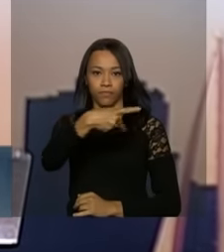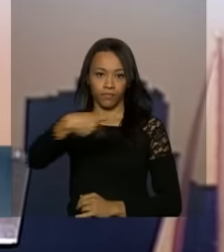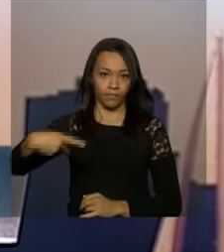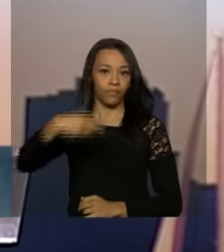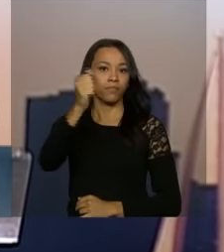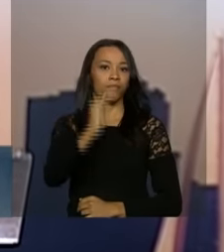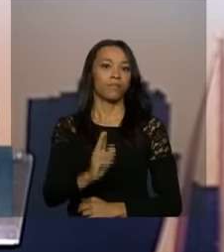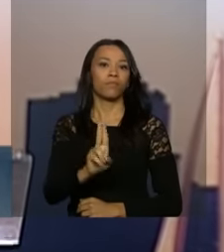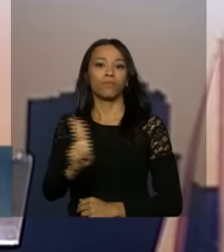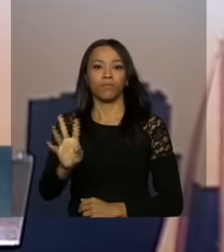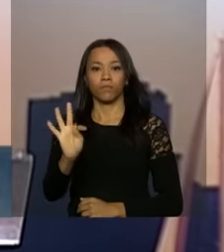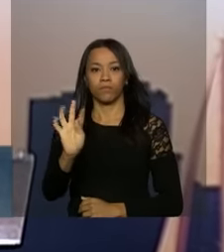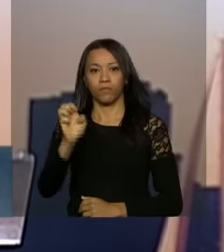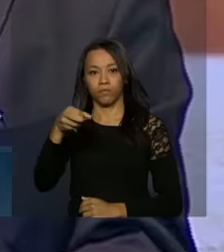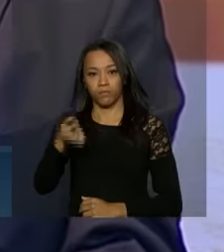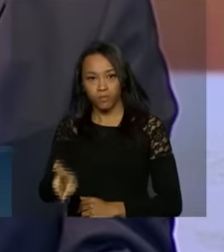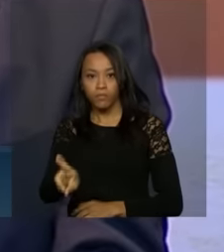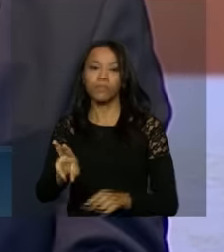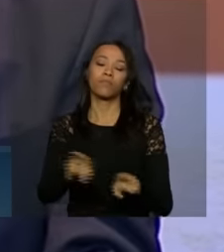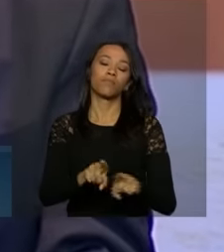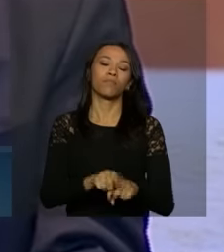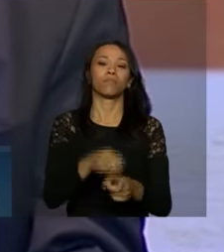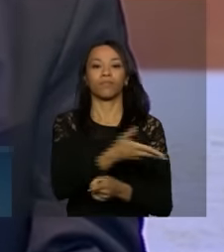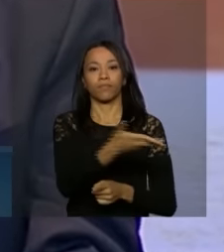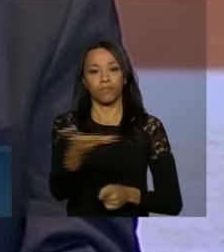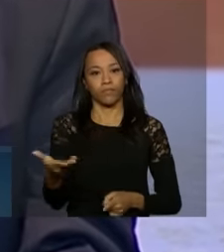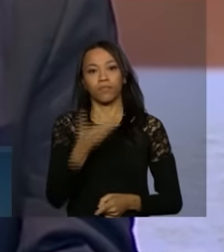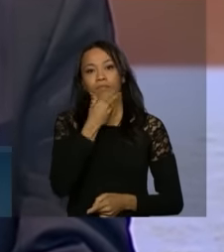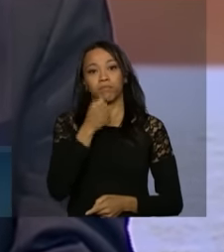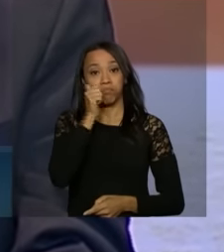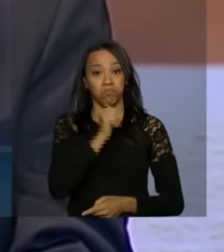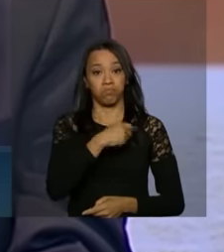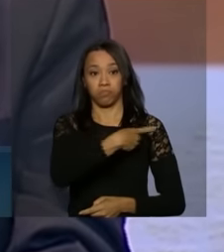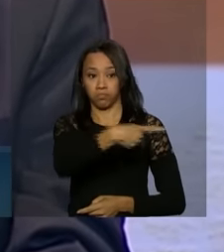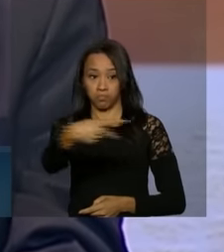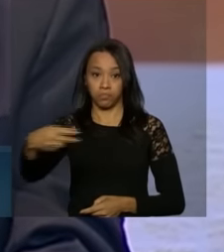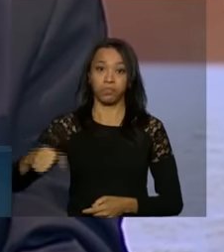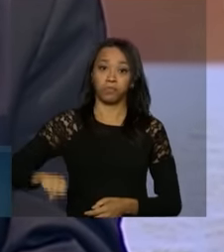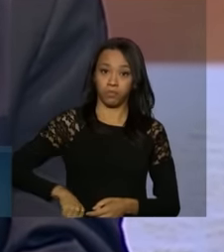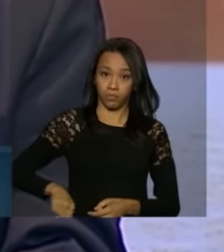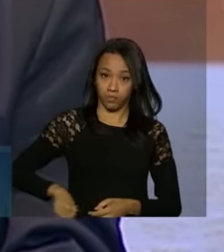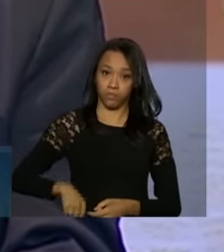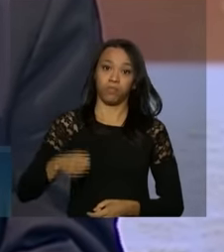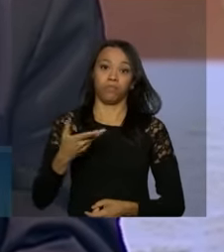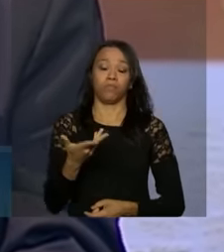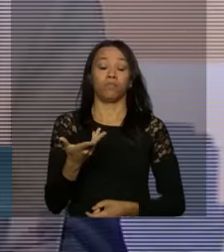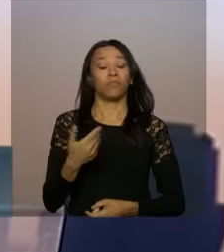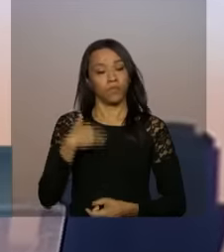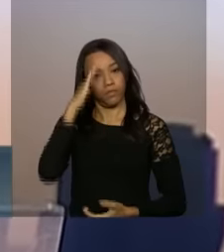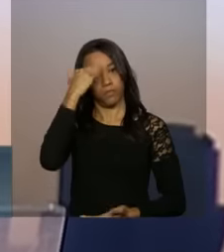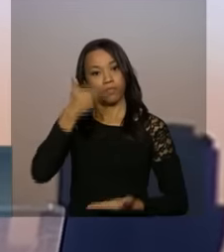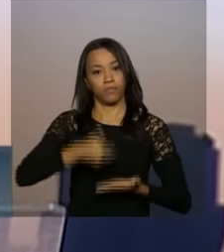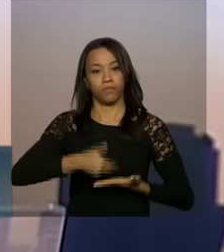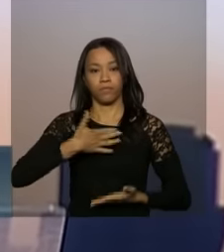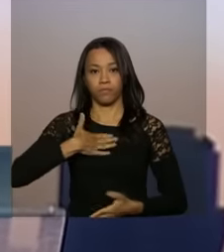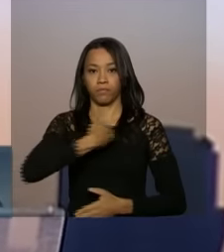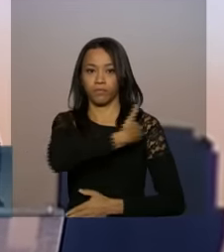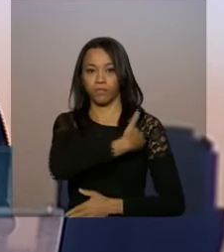Temer, cumprimentar as senhoras e senhores embaixadores estrangeiros acreditados junto ao meu